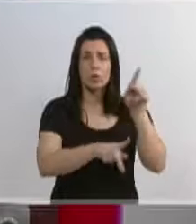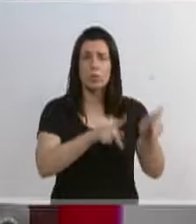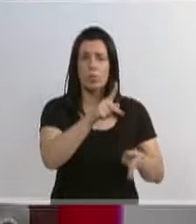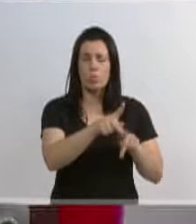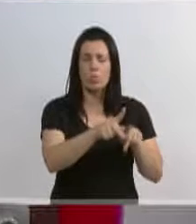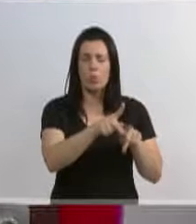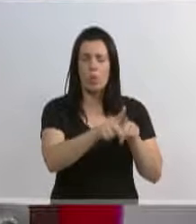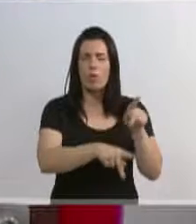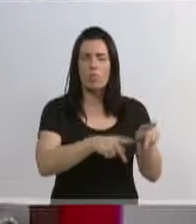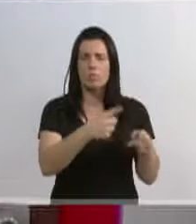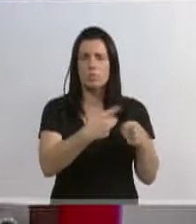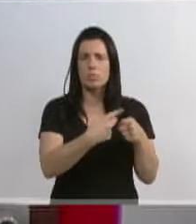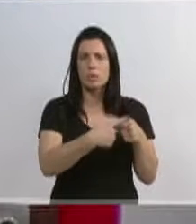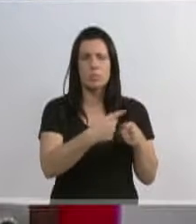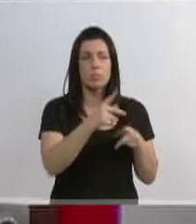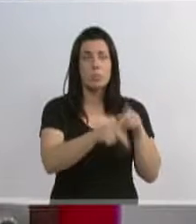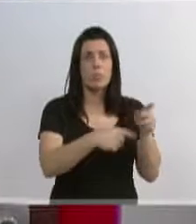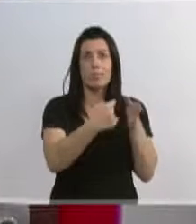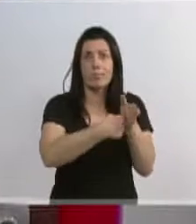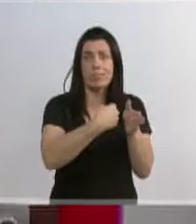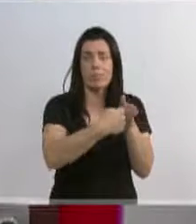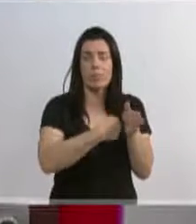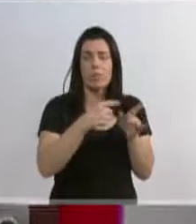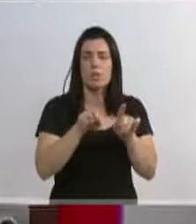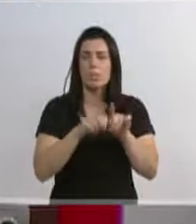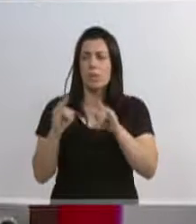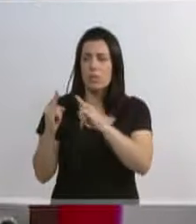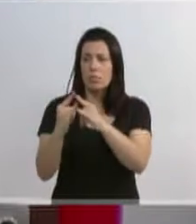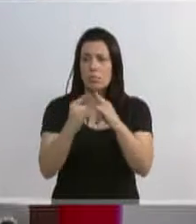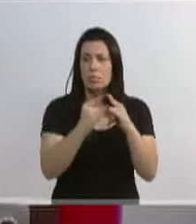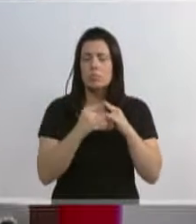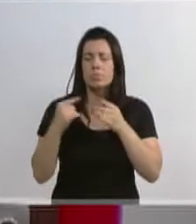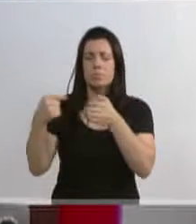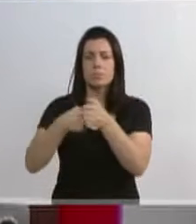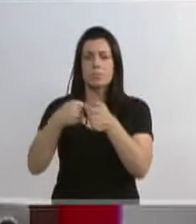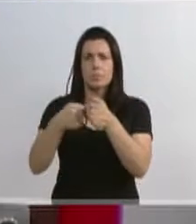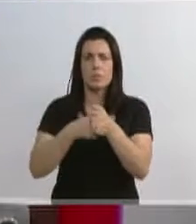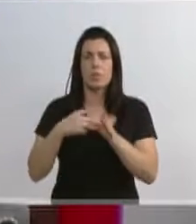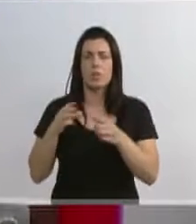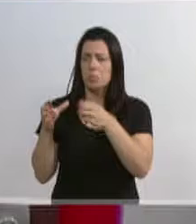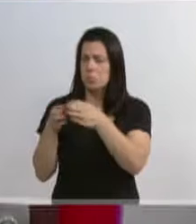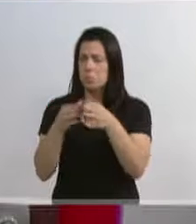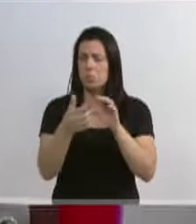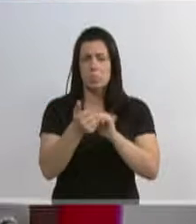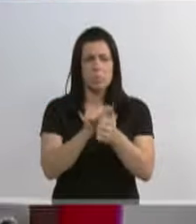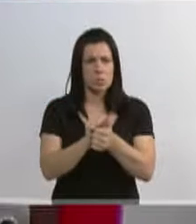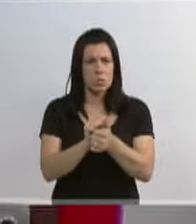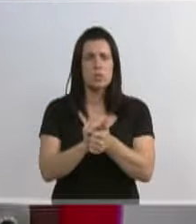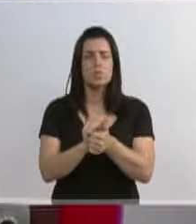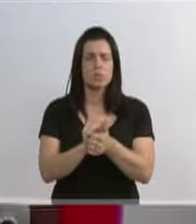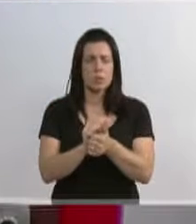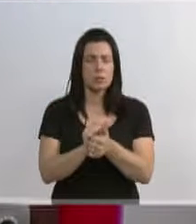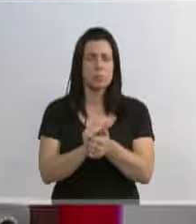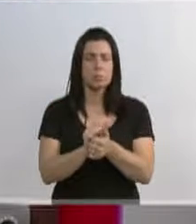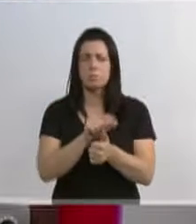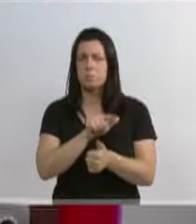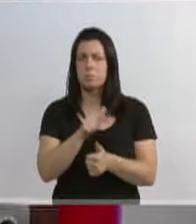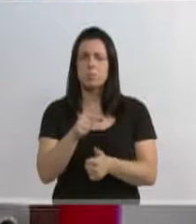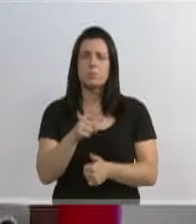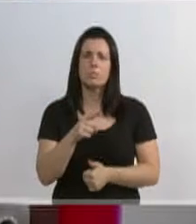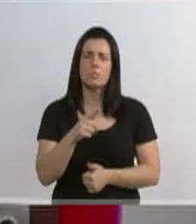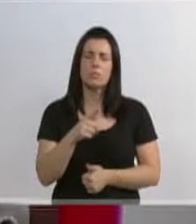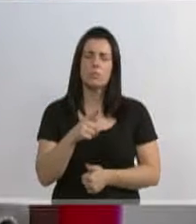porque as demais entidades, times, enfim, outros que também haviam